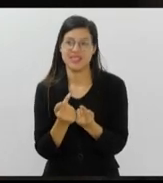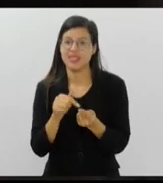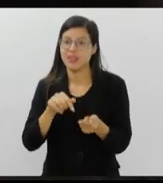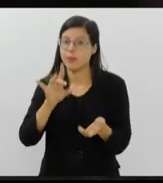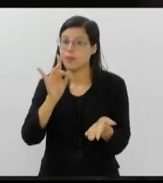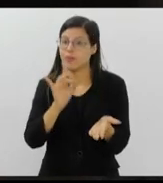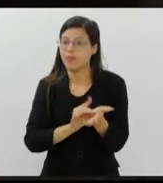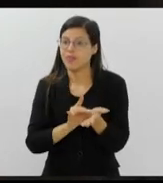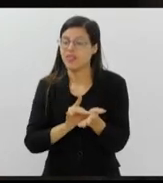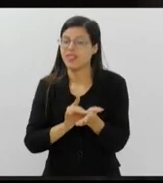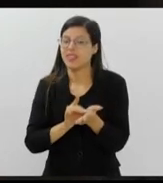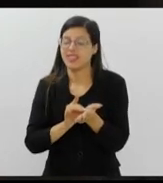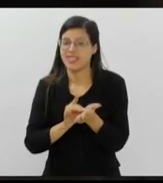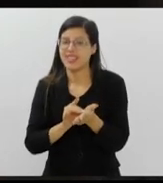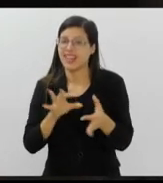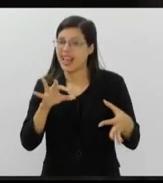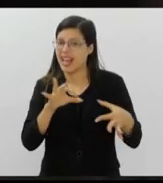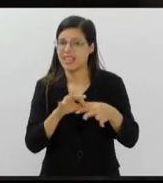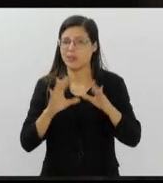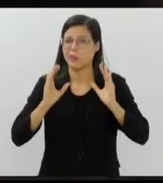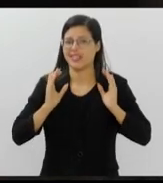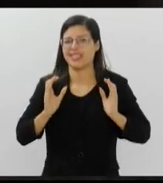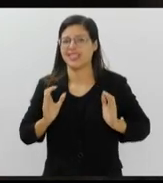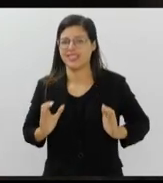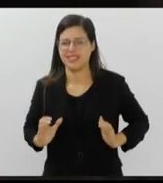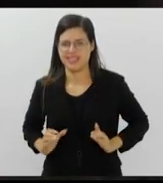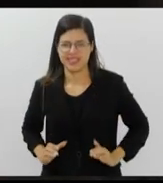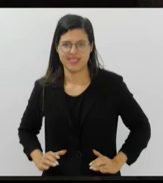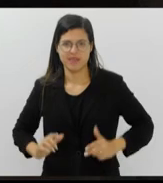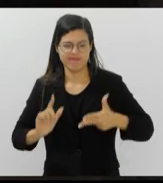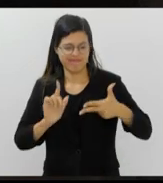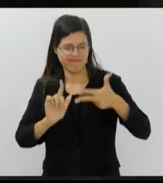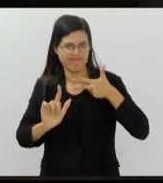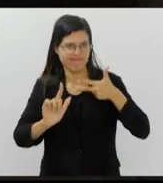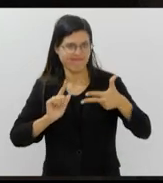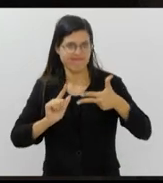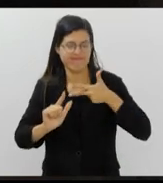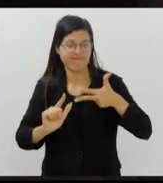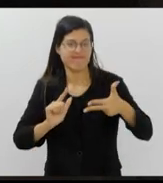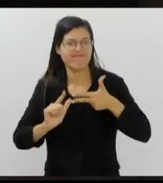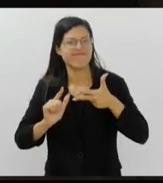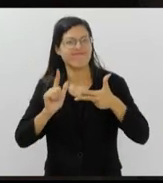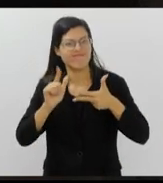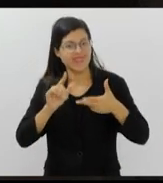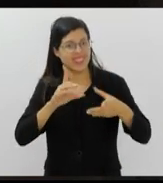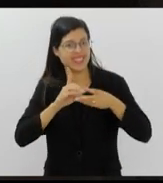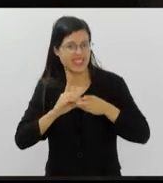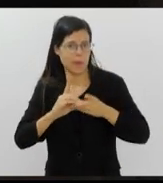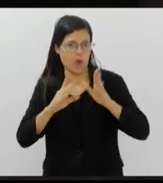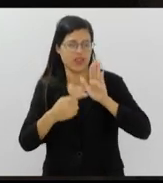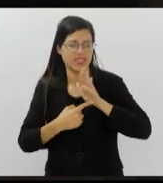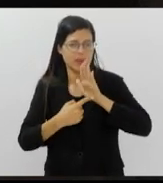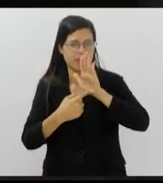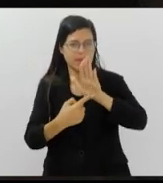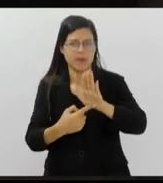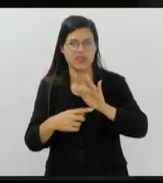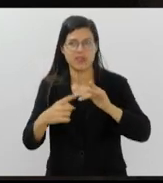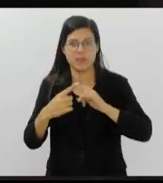verdadeira casa da cidadania. O legislativo é a alma da democracia, porque